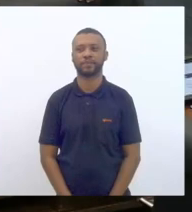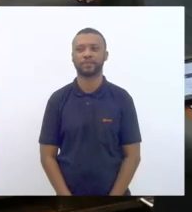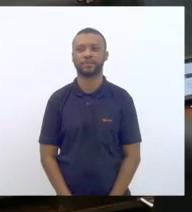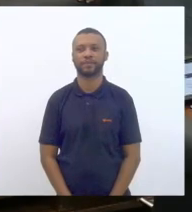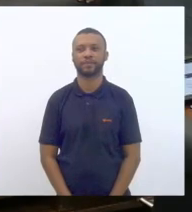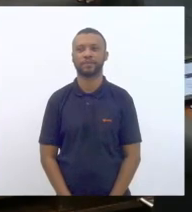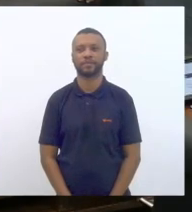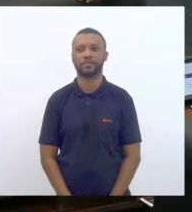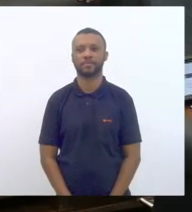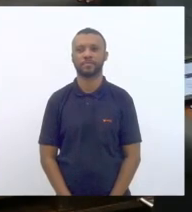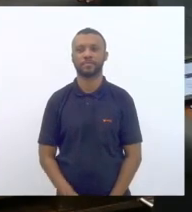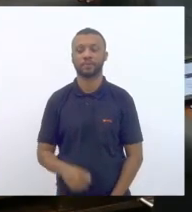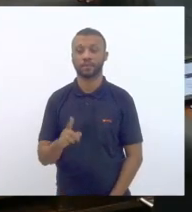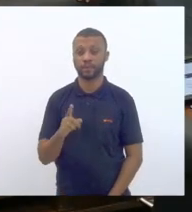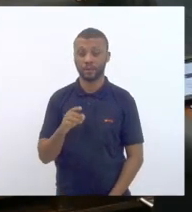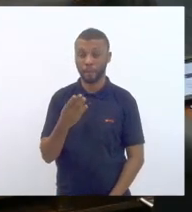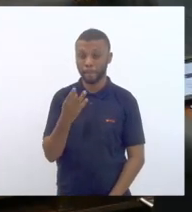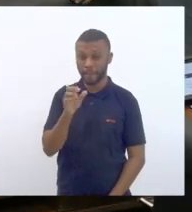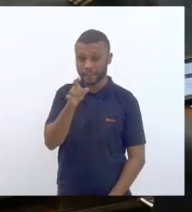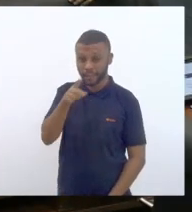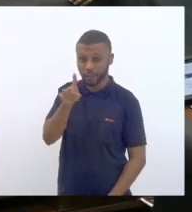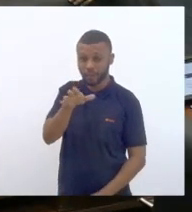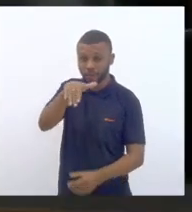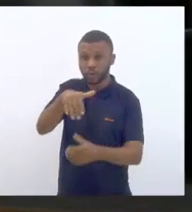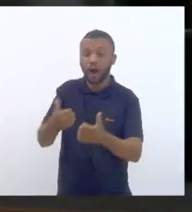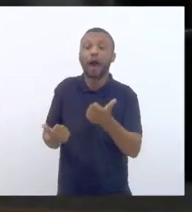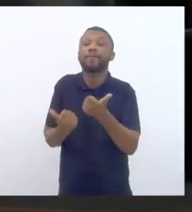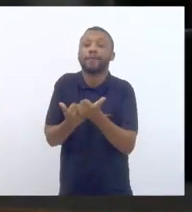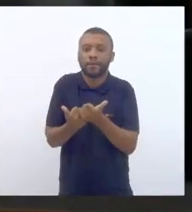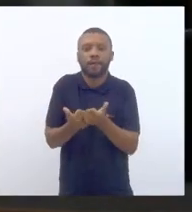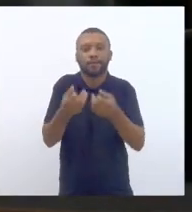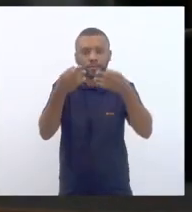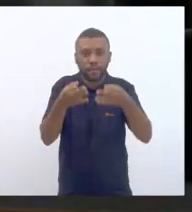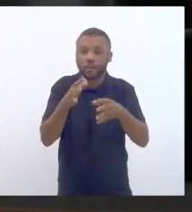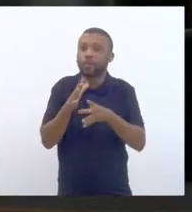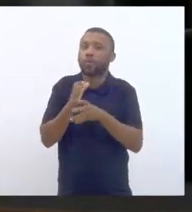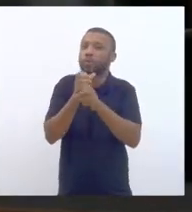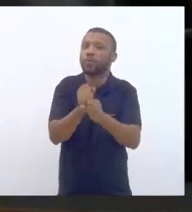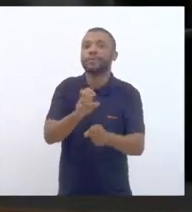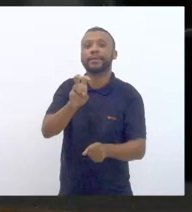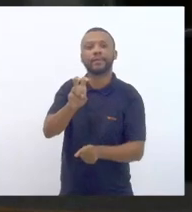Favorável. Deputado Brazão votou favorável. Brazão, favorável 5.